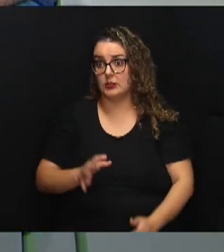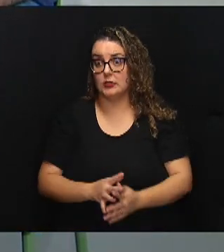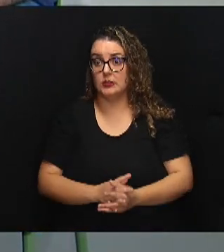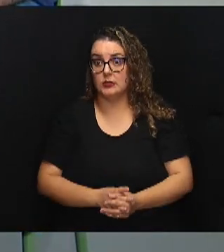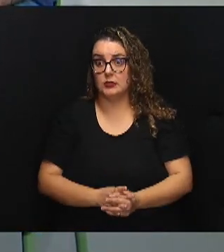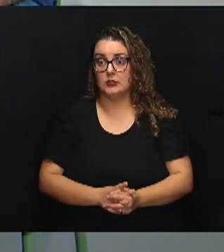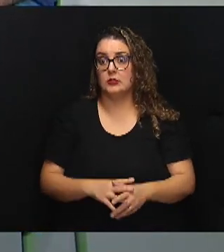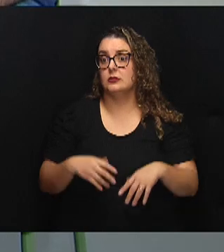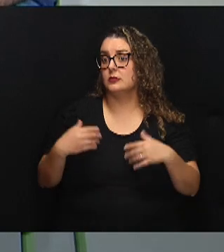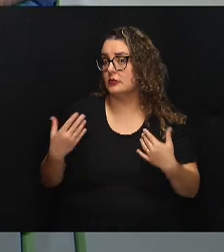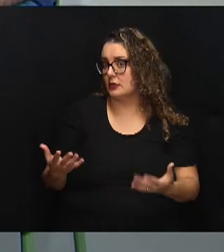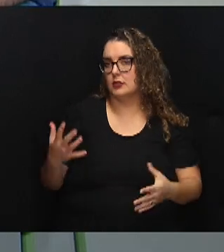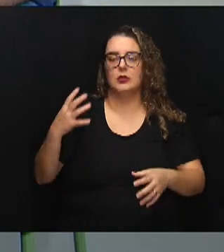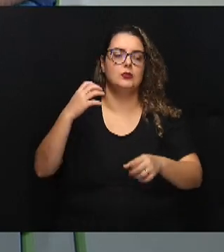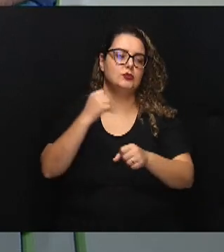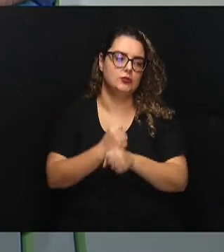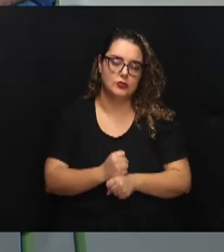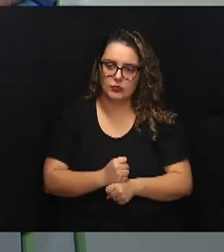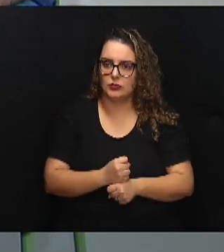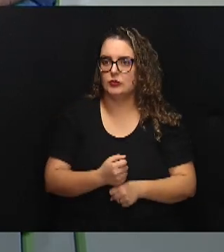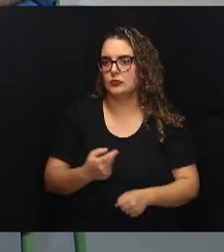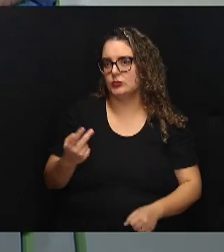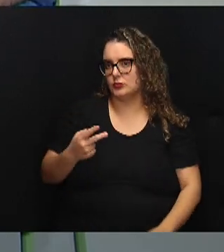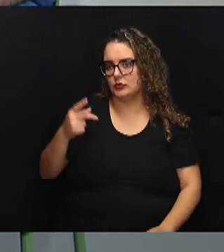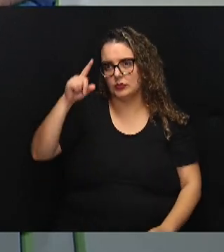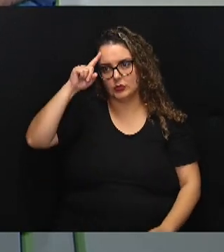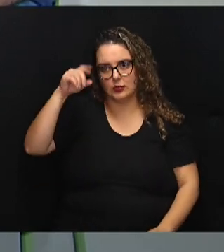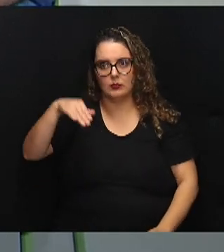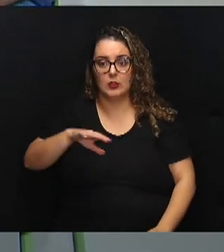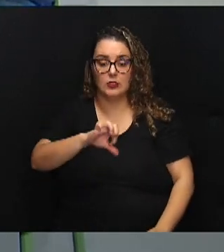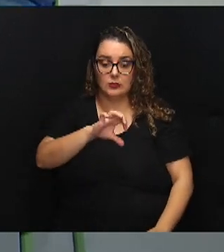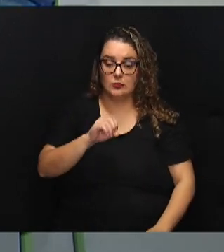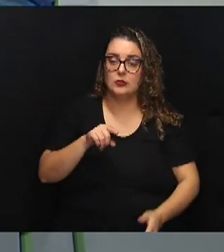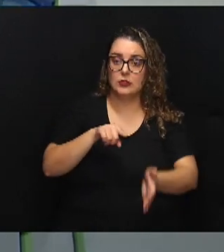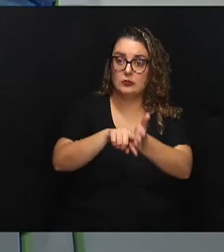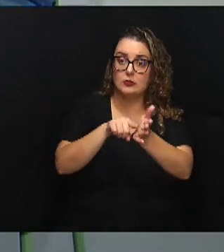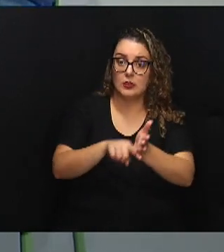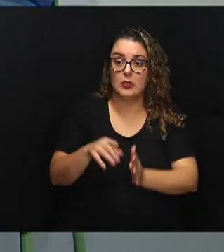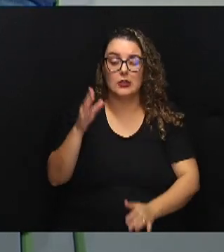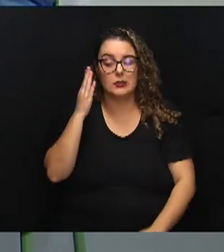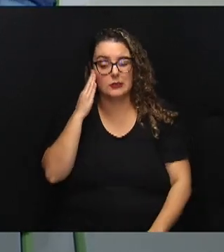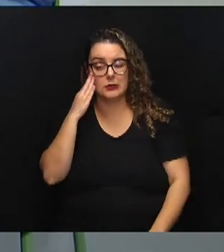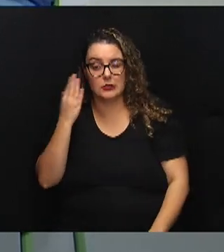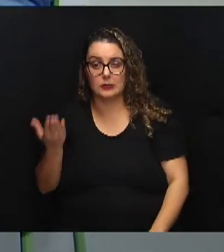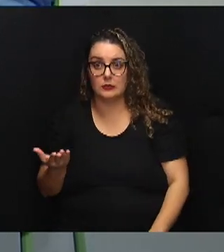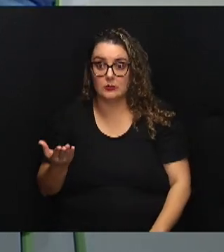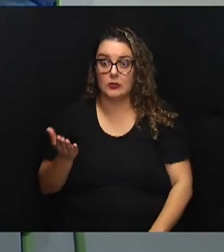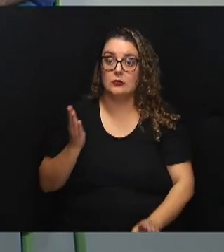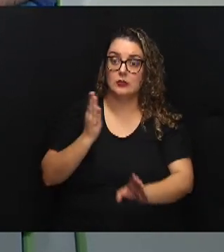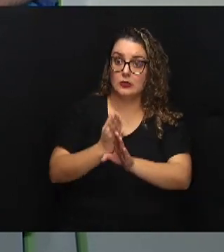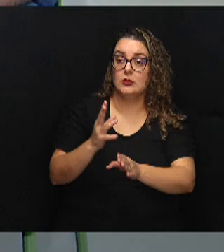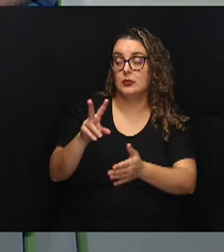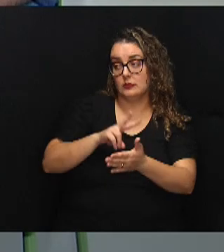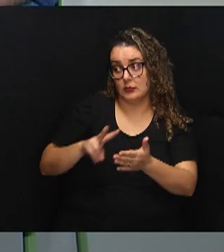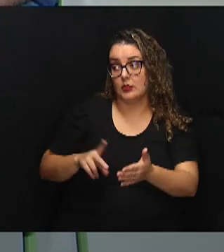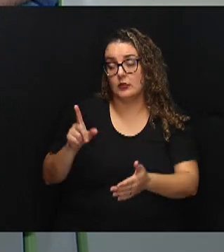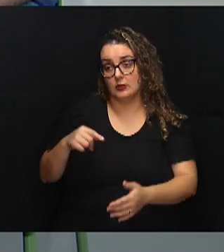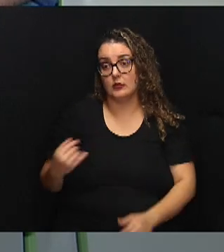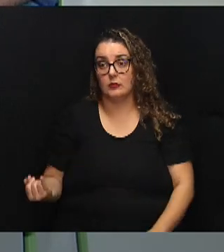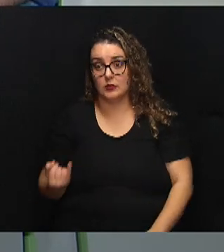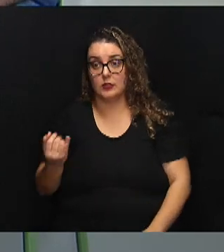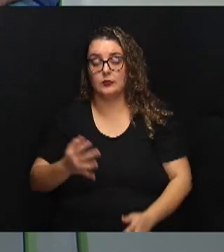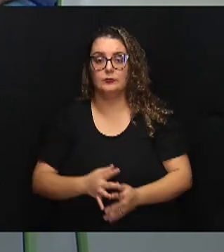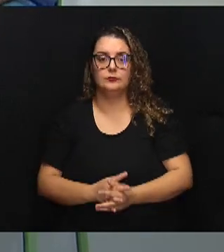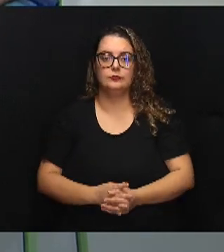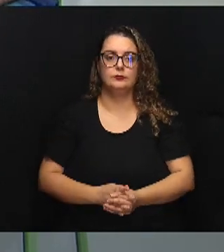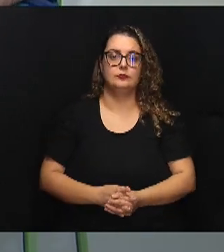E aí, soma-se também isso ao segundo dia, que são mais 90 questões, né? Então, é saber ali fazer essa identificação, e a leitura é uma parte importante, né?